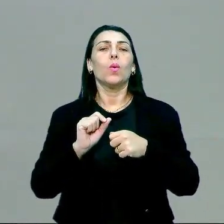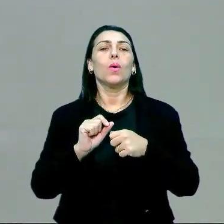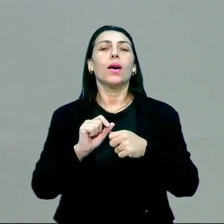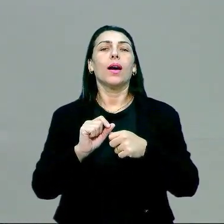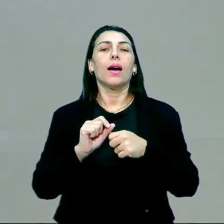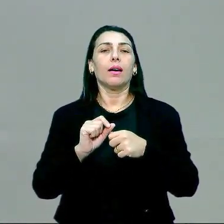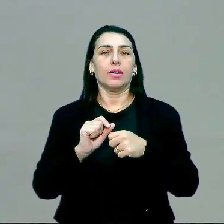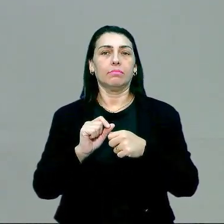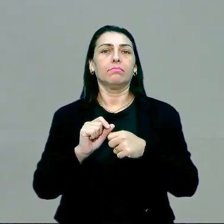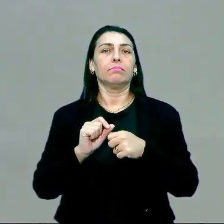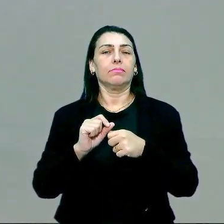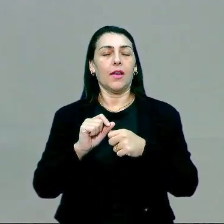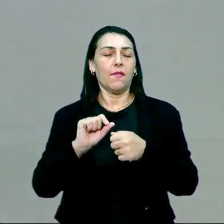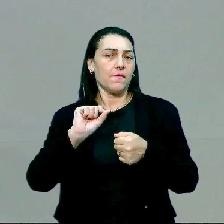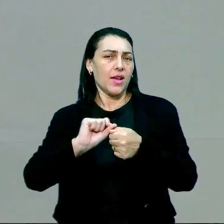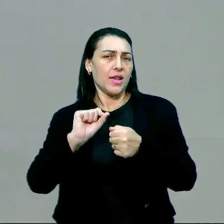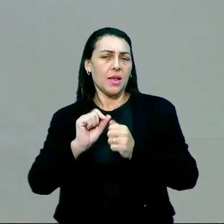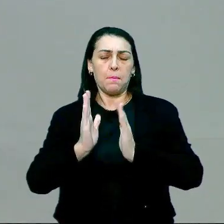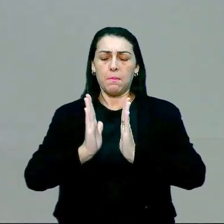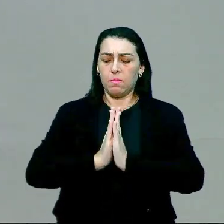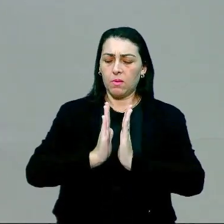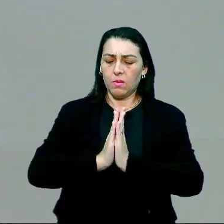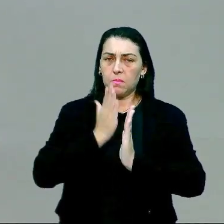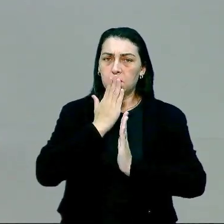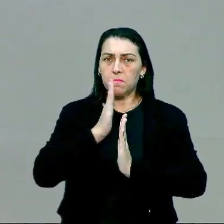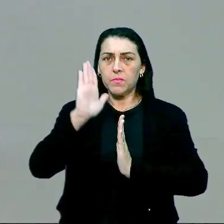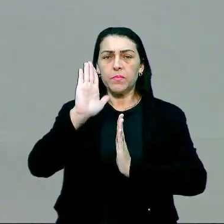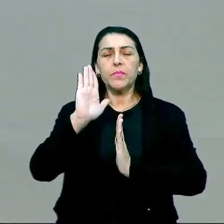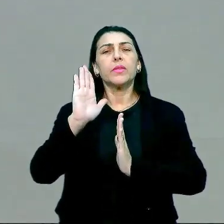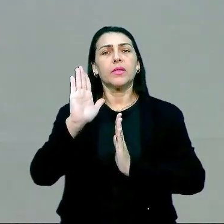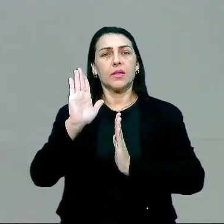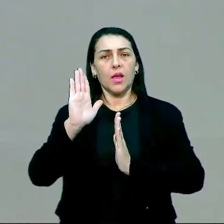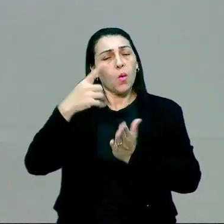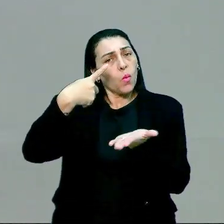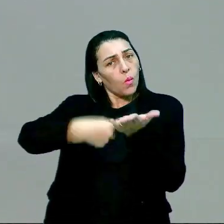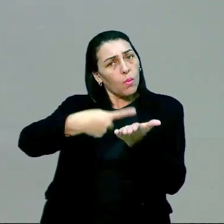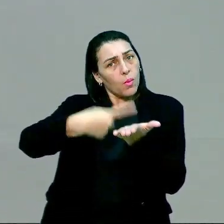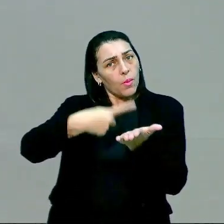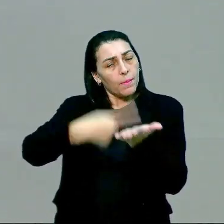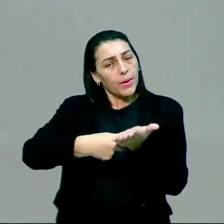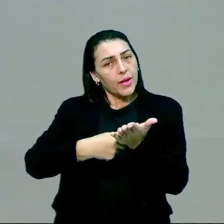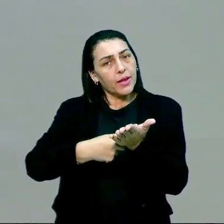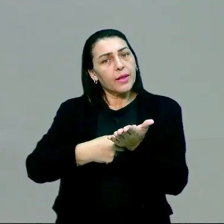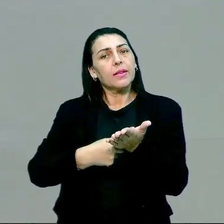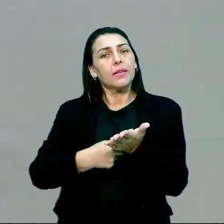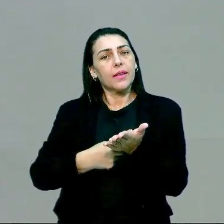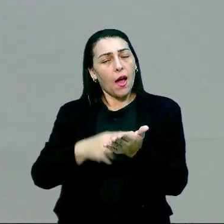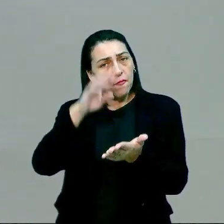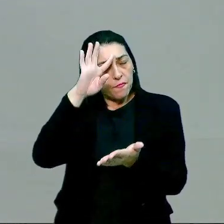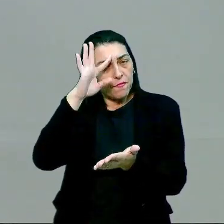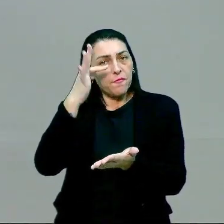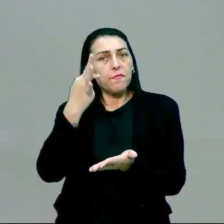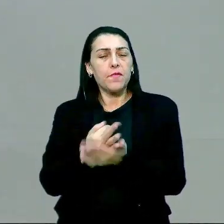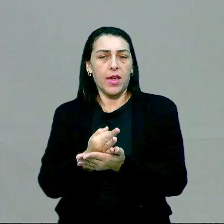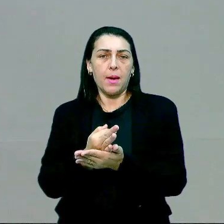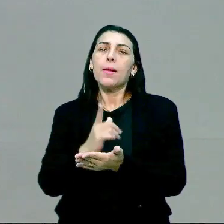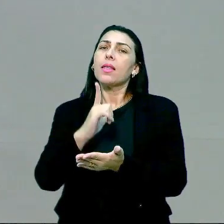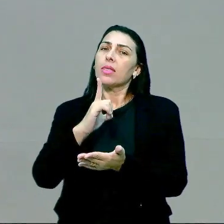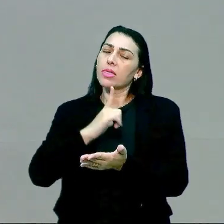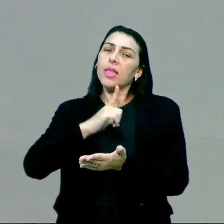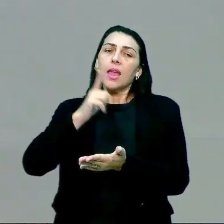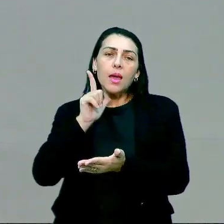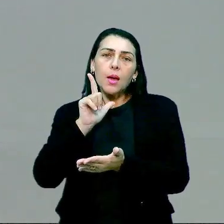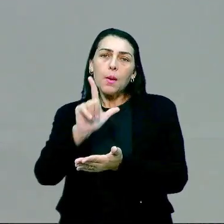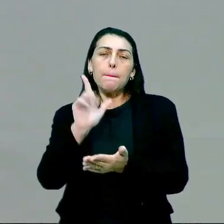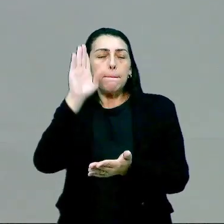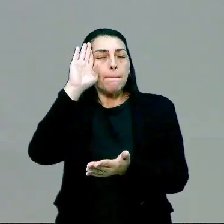ao sobrenatural. Fazem promessas, um voto, ou seja, recorrem à fé para obter